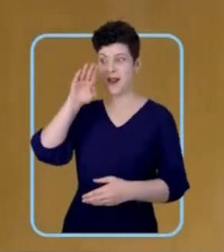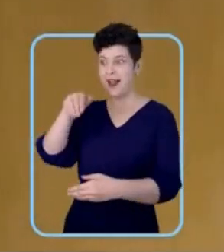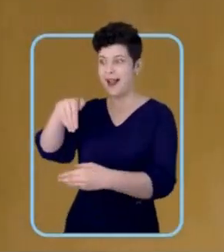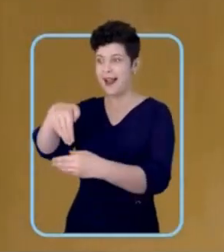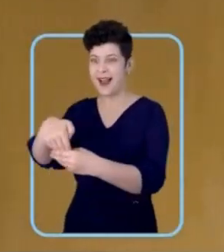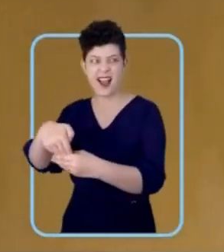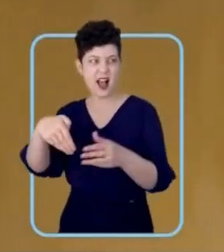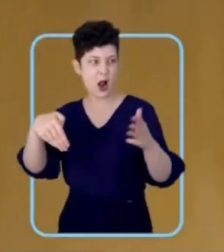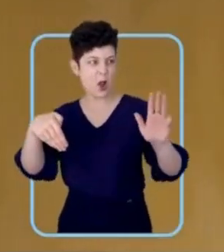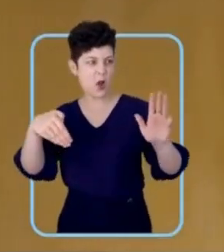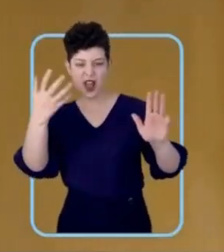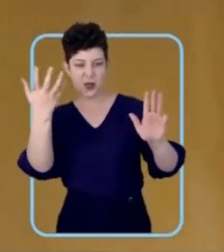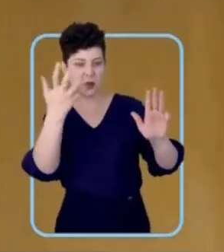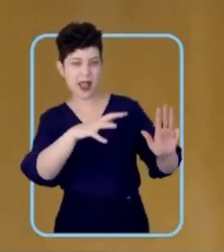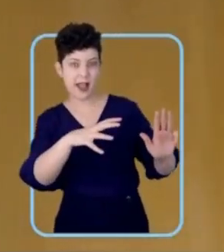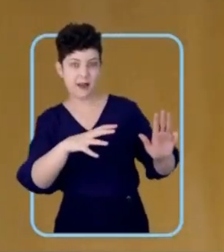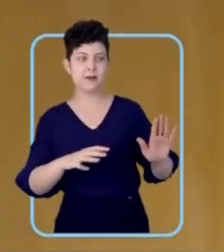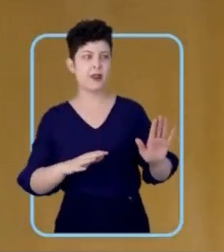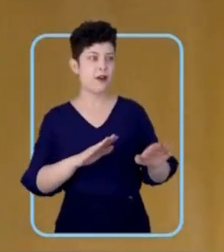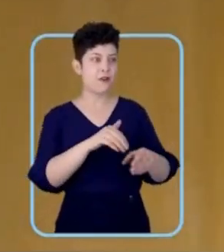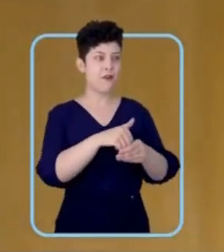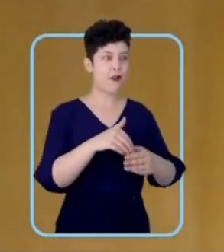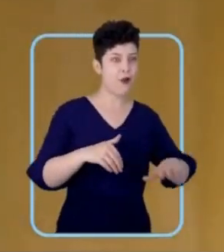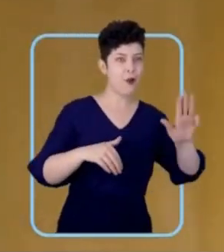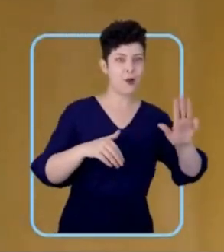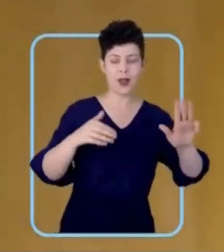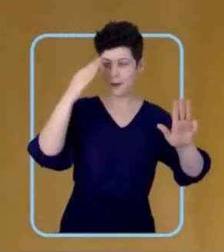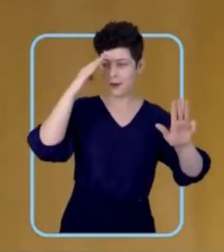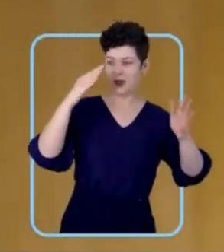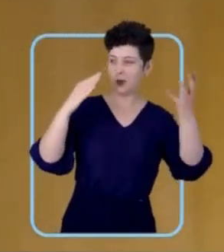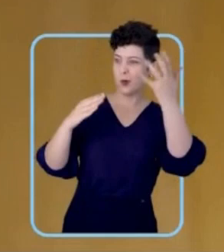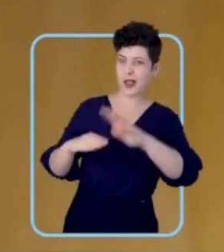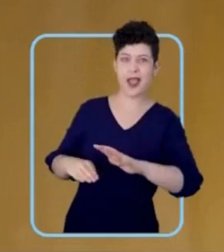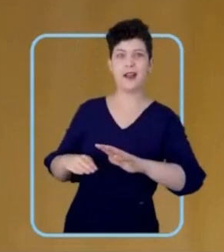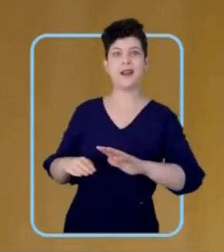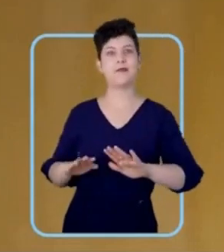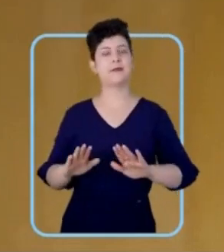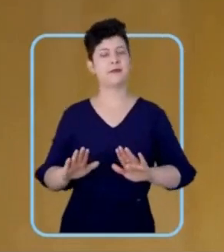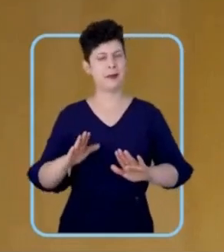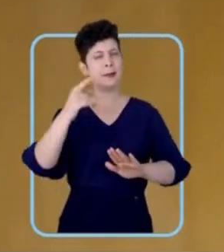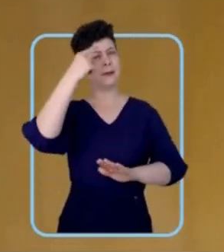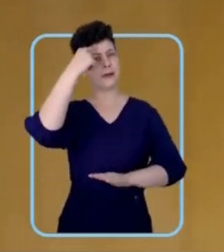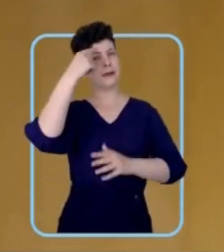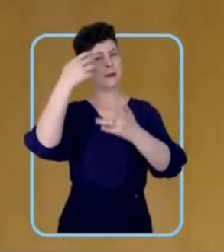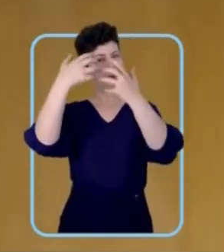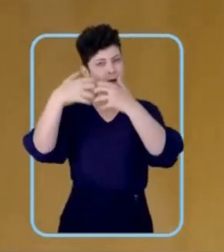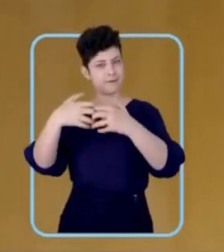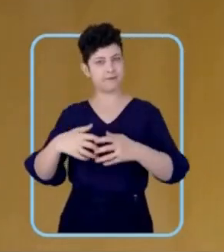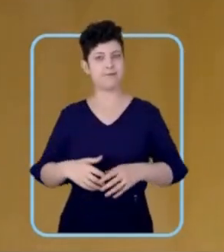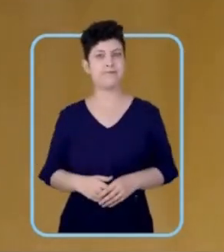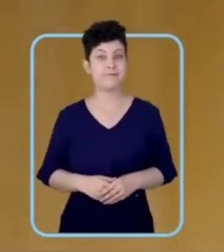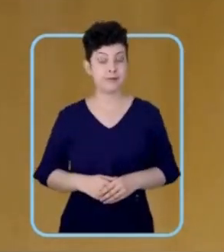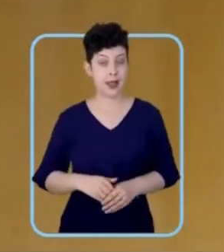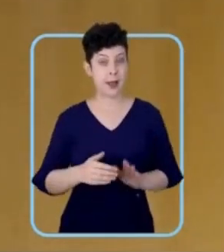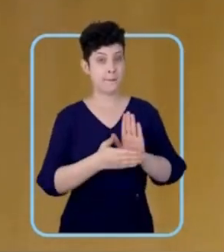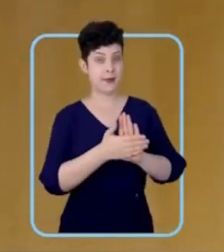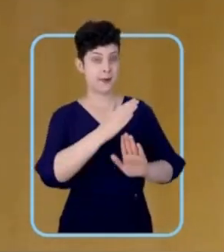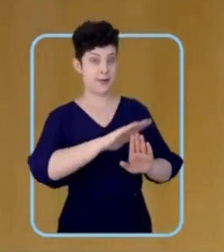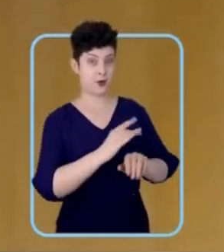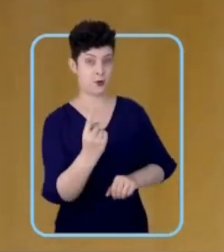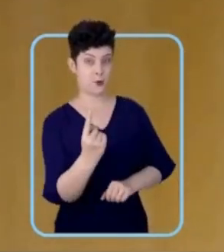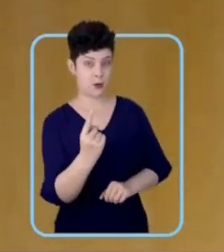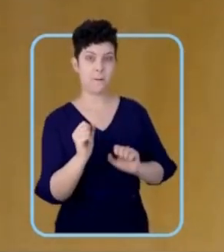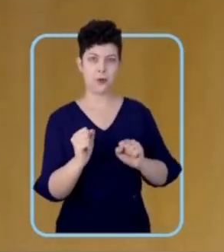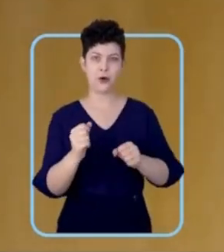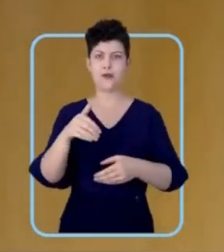se você tá votando no Bolsonaro só pro Lula não voltar, ou tá votando no Lula só pro Bolsonaro não ficar, pense bem. No primeiro turno,